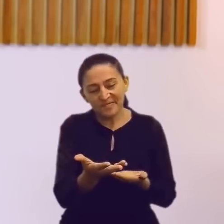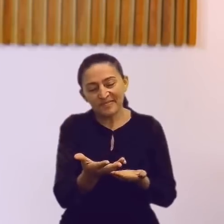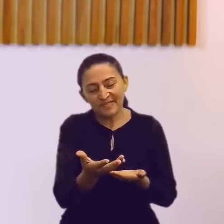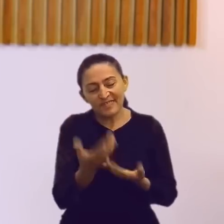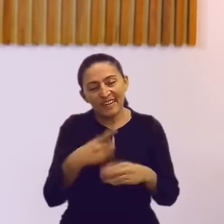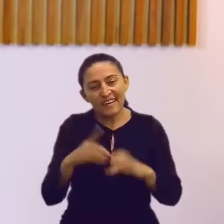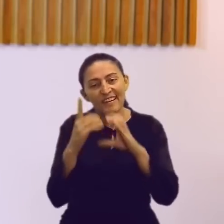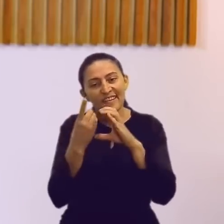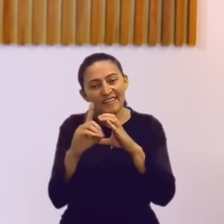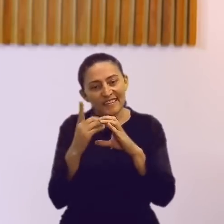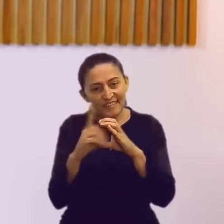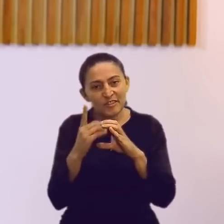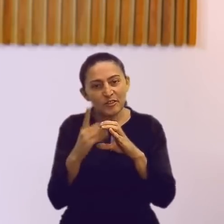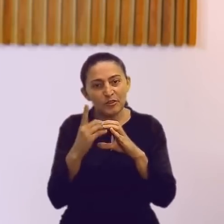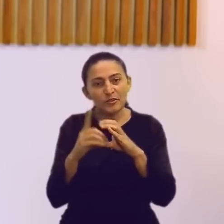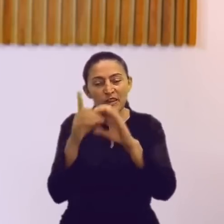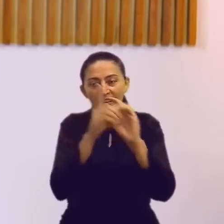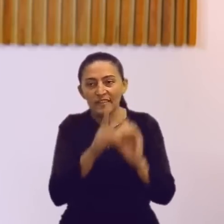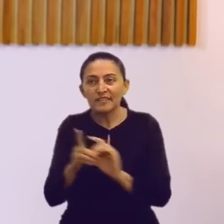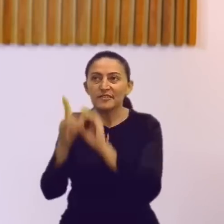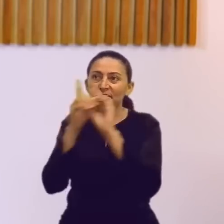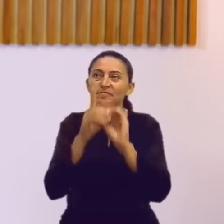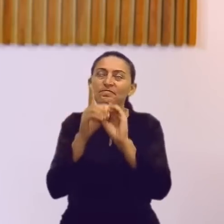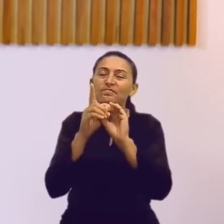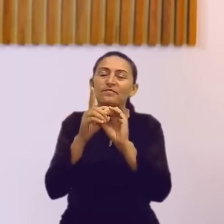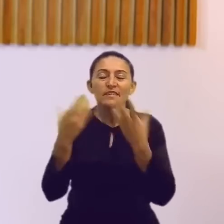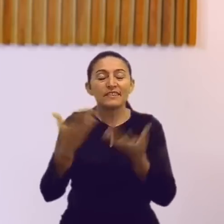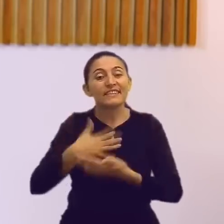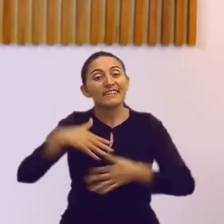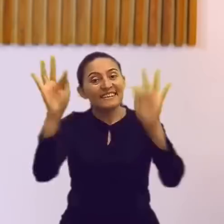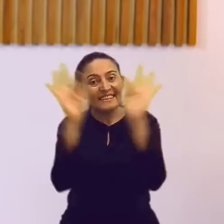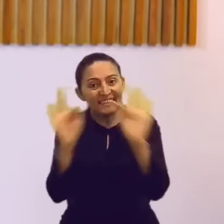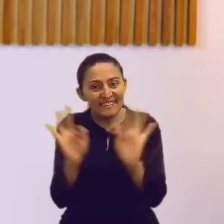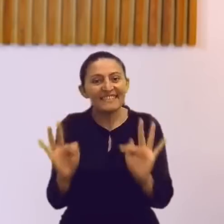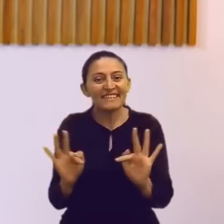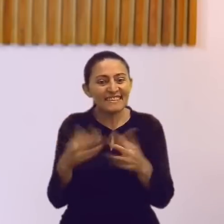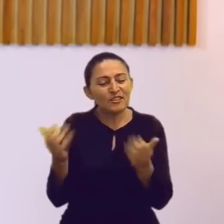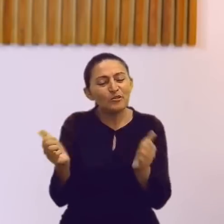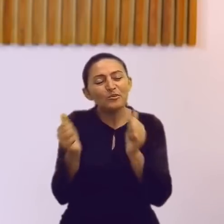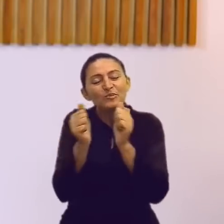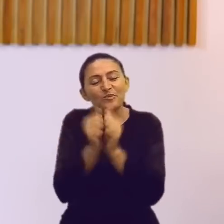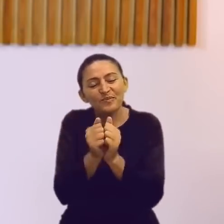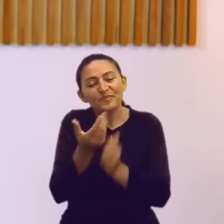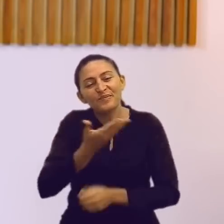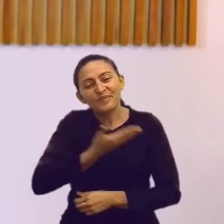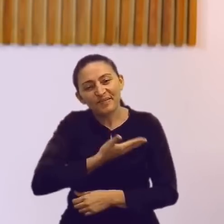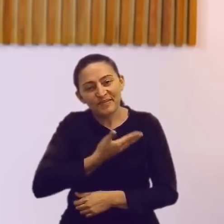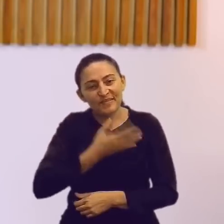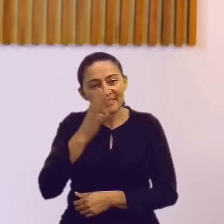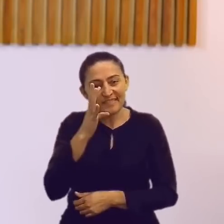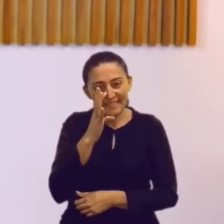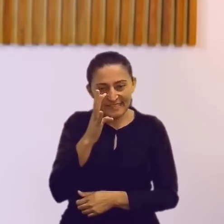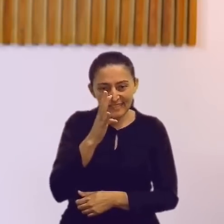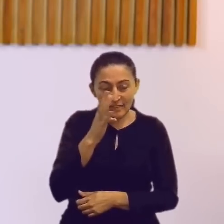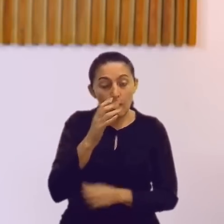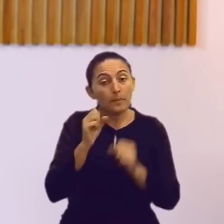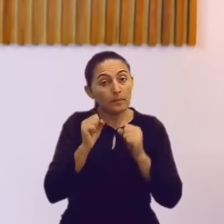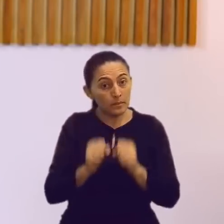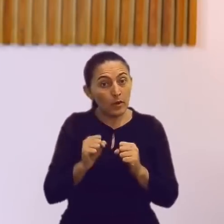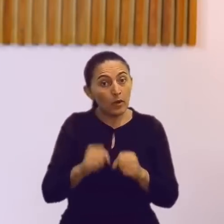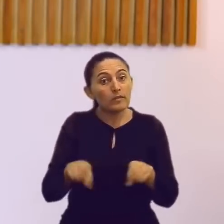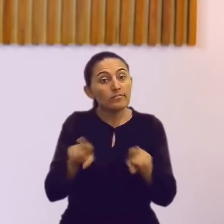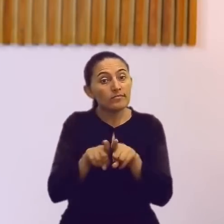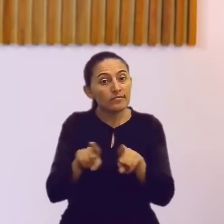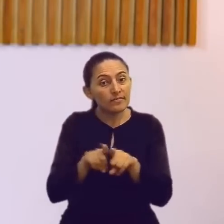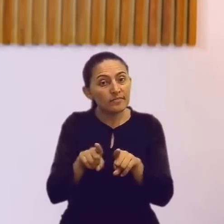TV Conectados com Deus. Nós ficamos felizes por termos a sua companhia. E você pode nos proporcionar